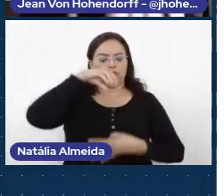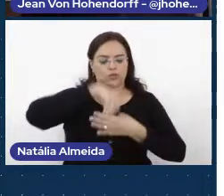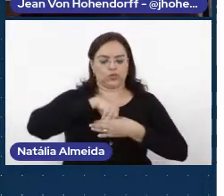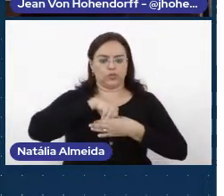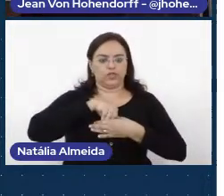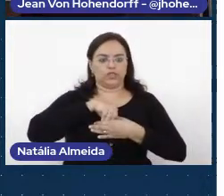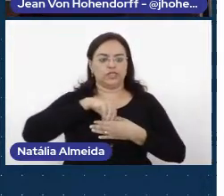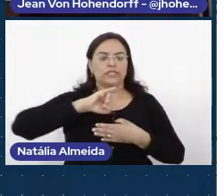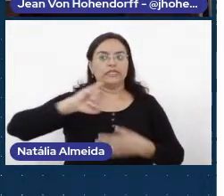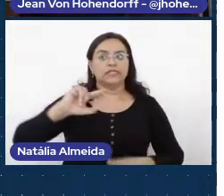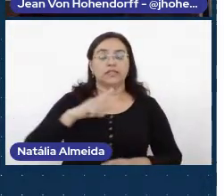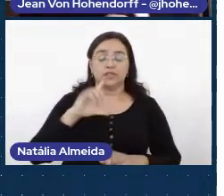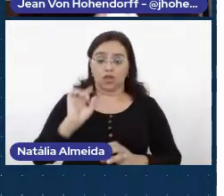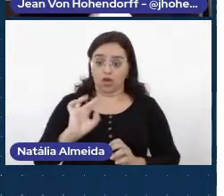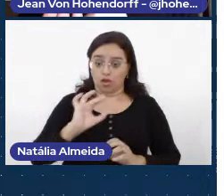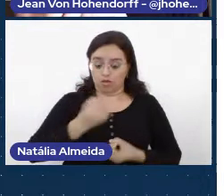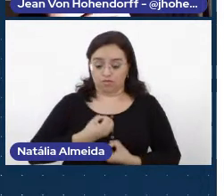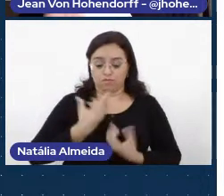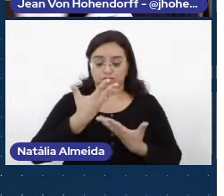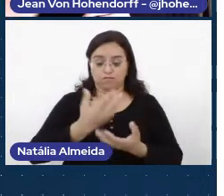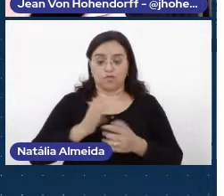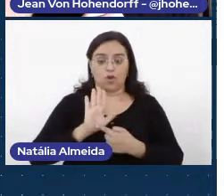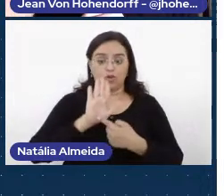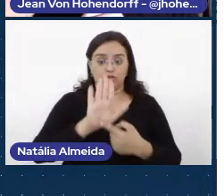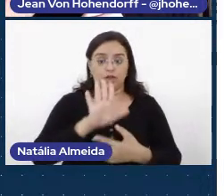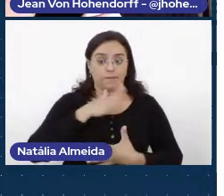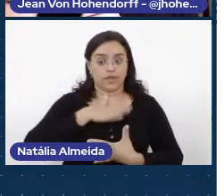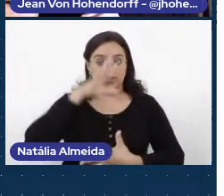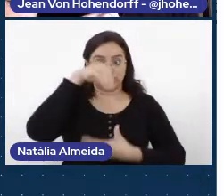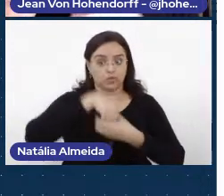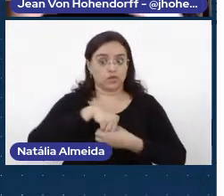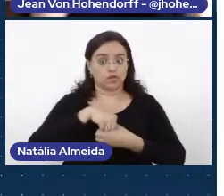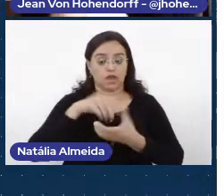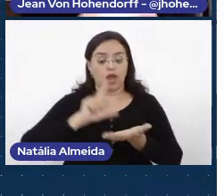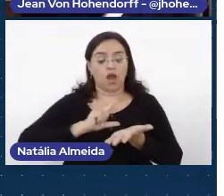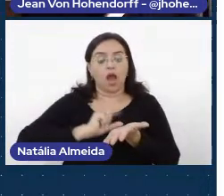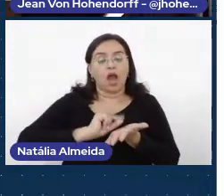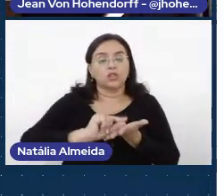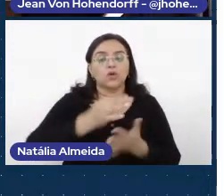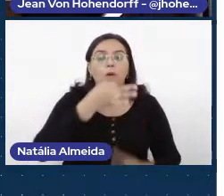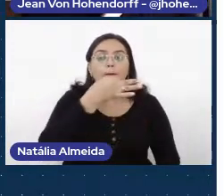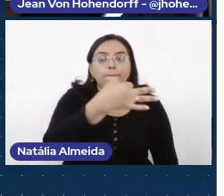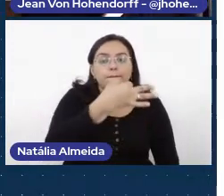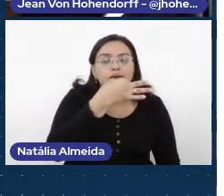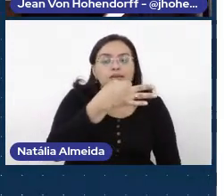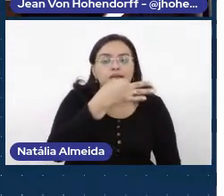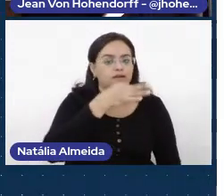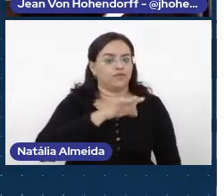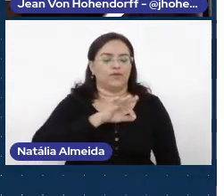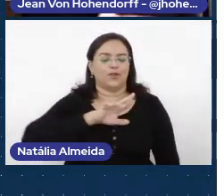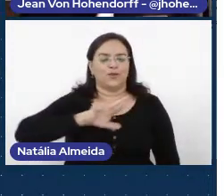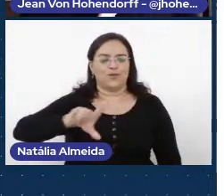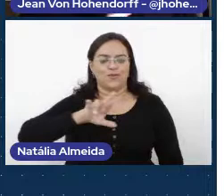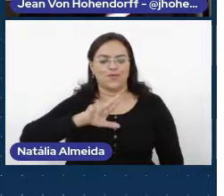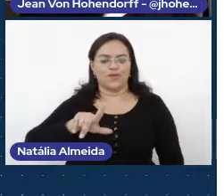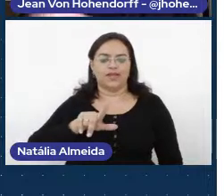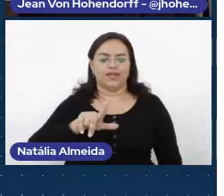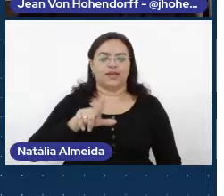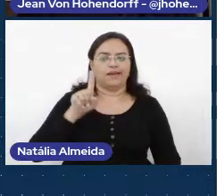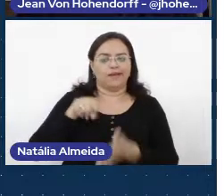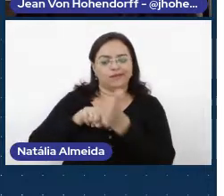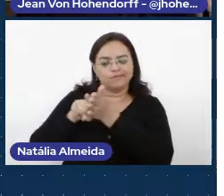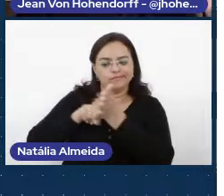expor somente a nossa subjetividade, que a gente faça talvez um artigo de opinião e não um artigo de